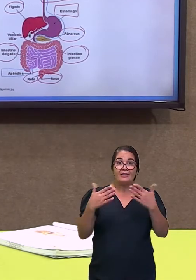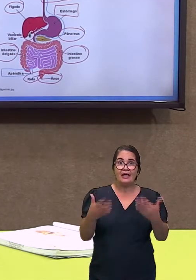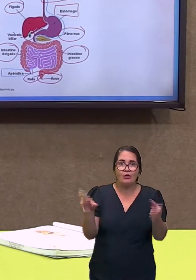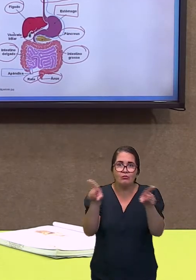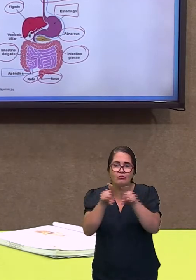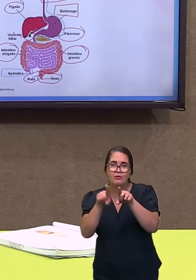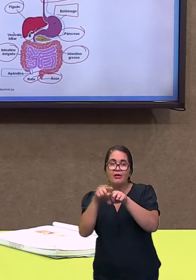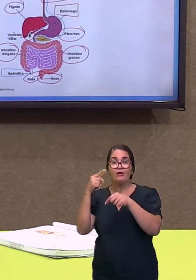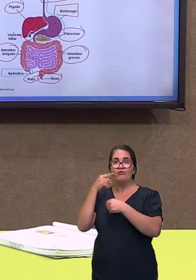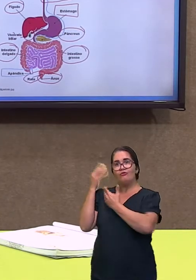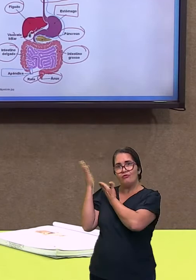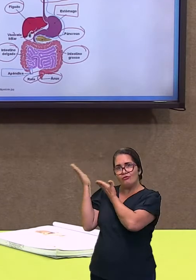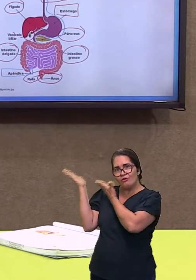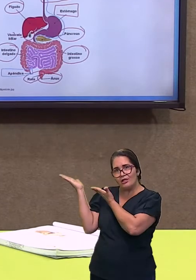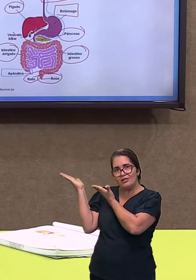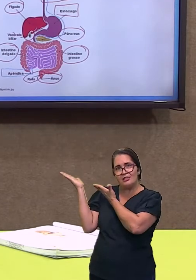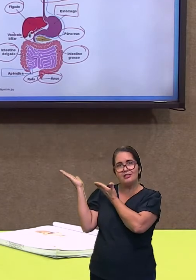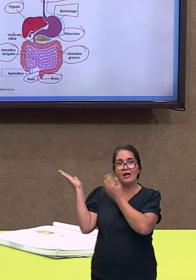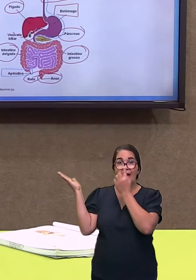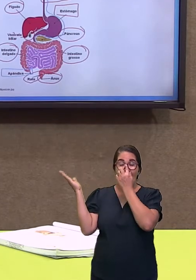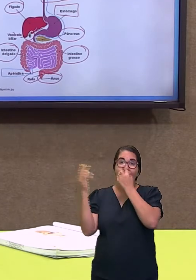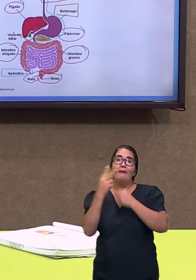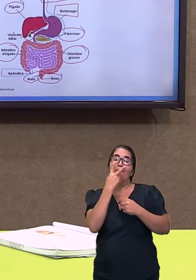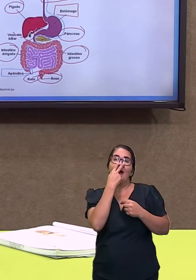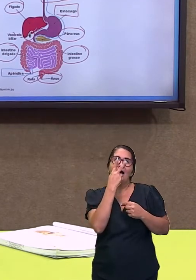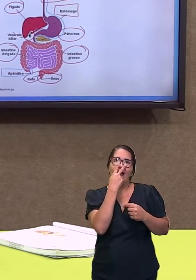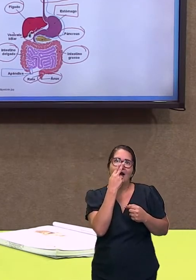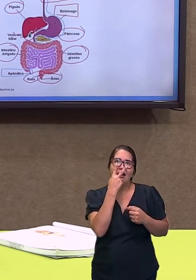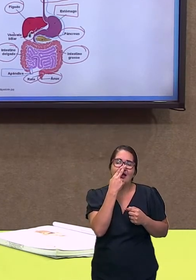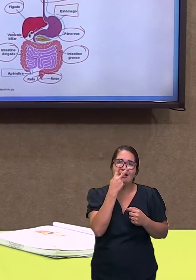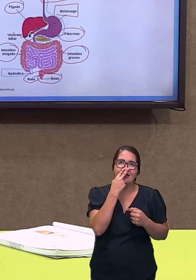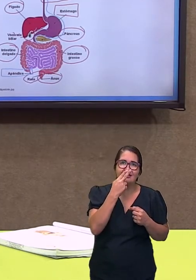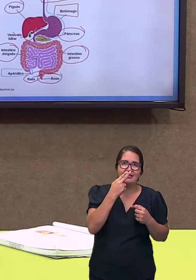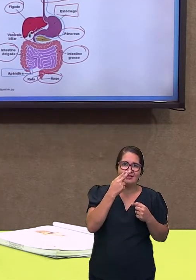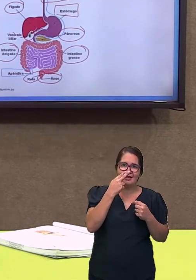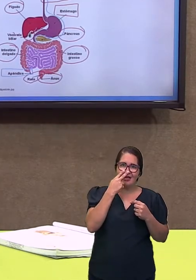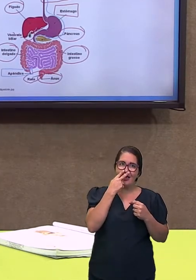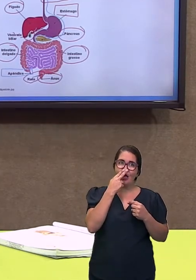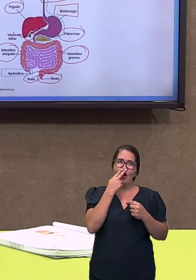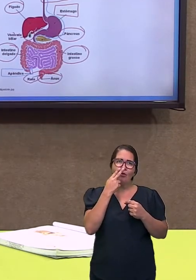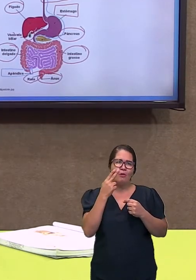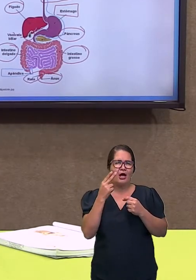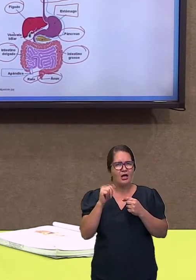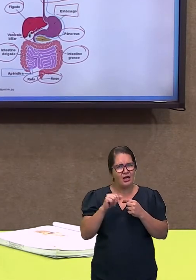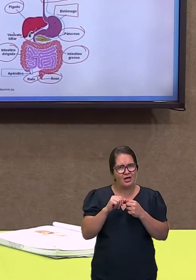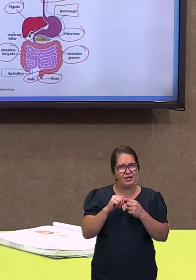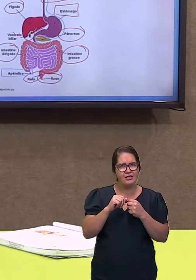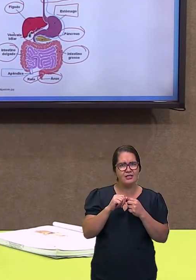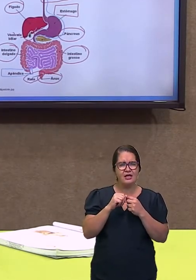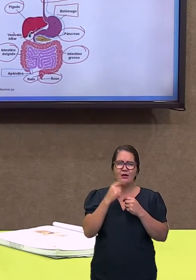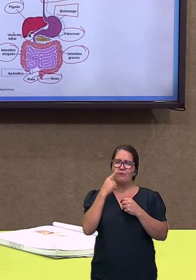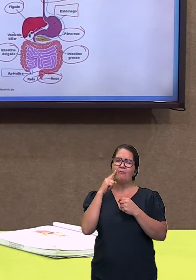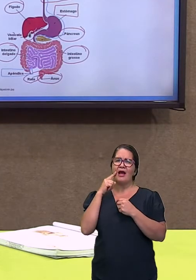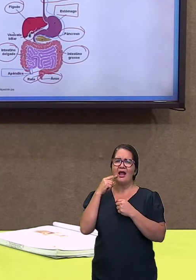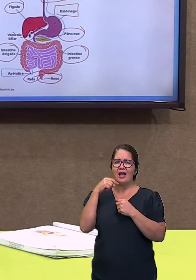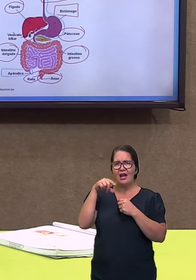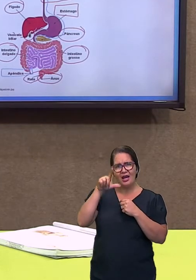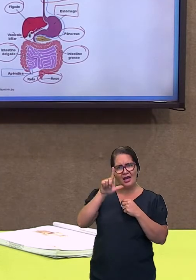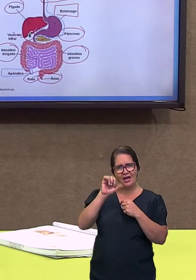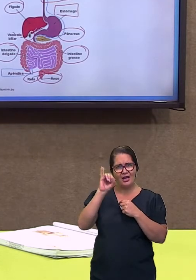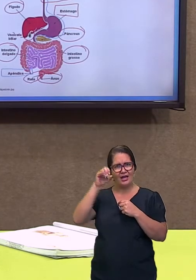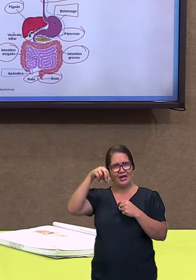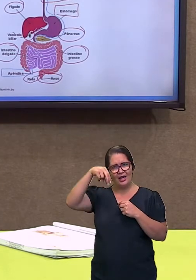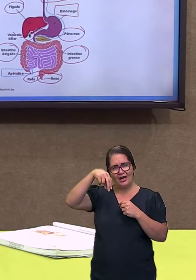mesmo, que a gente viu lá atrás, que é o pâncreas. Se ele parece uma língua, a gente vai fazer